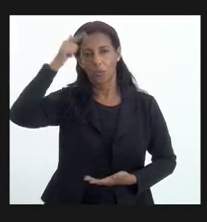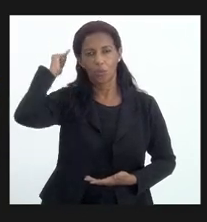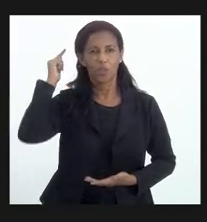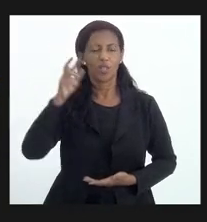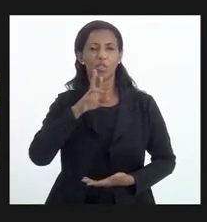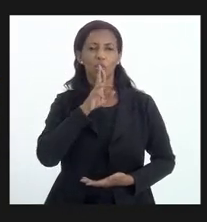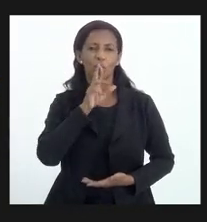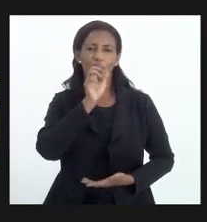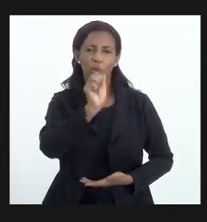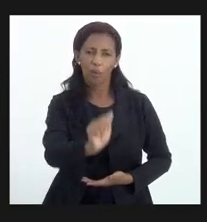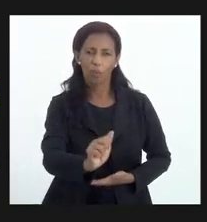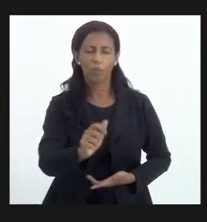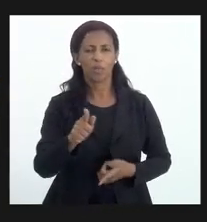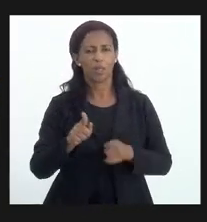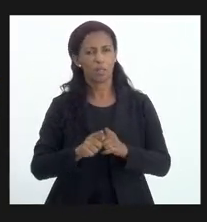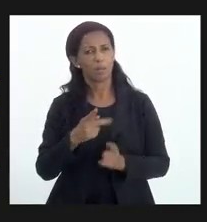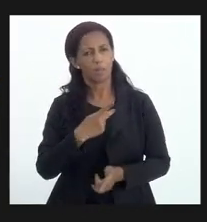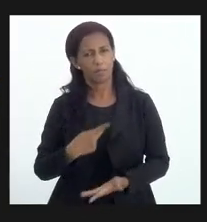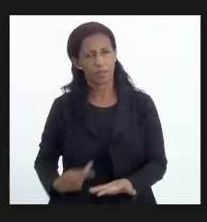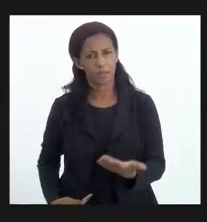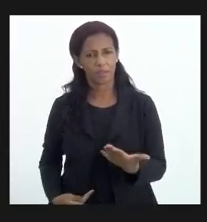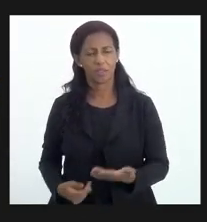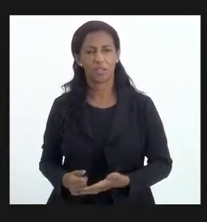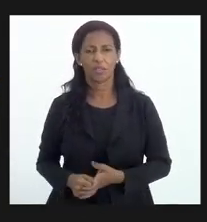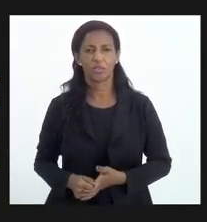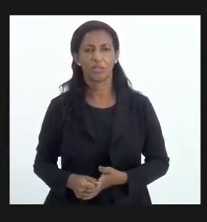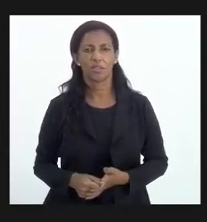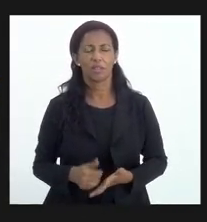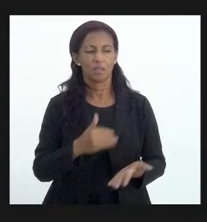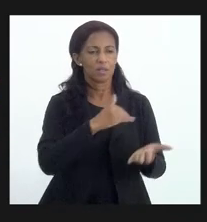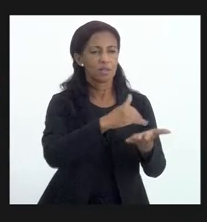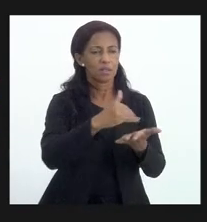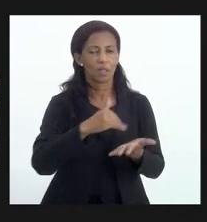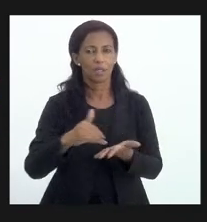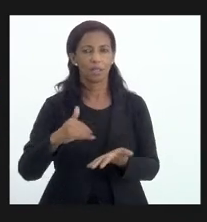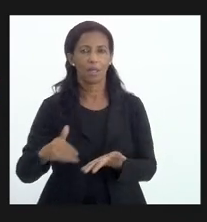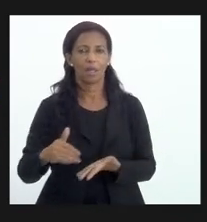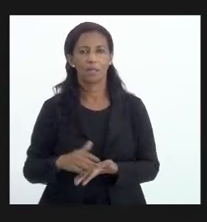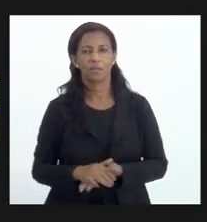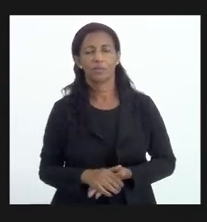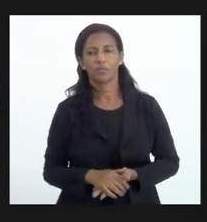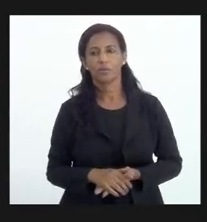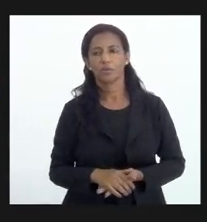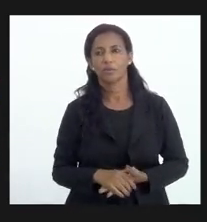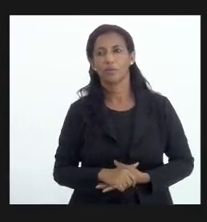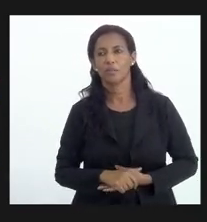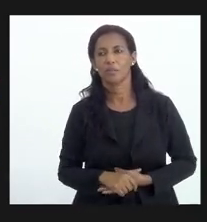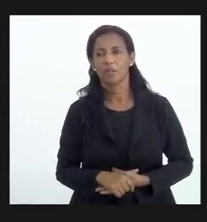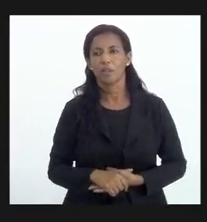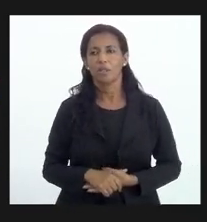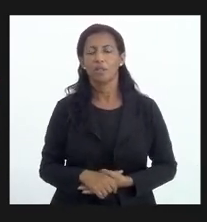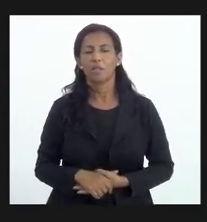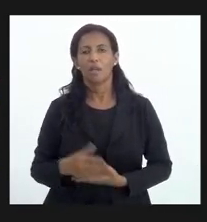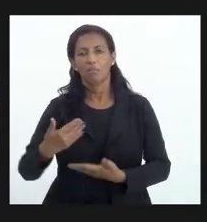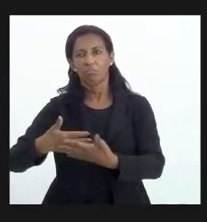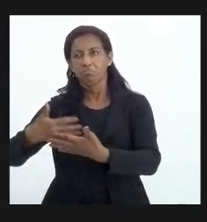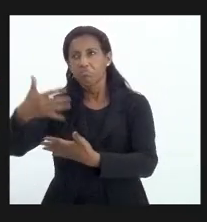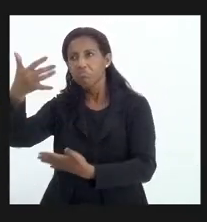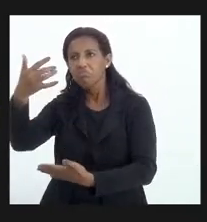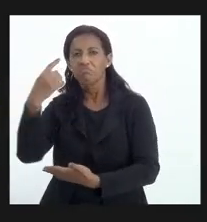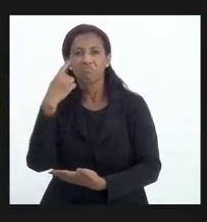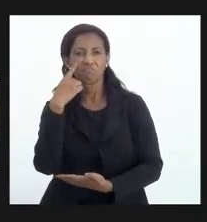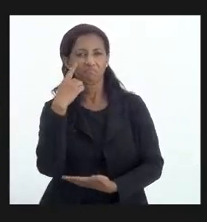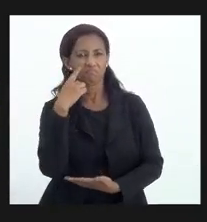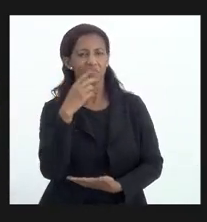também co-preside, senhores secretários, Zamit, mais apresentação, Nelson